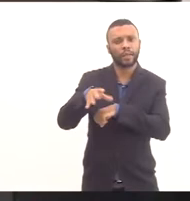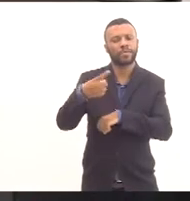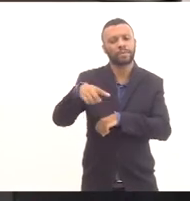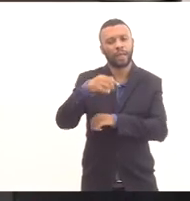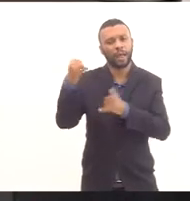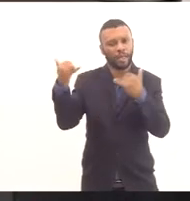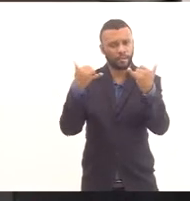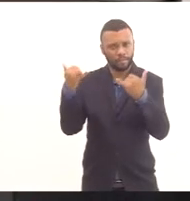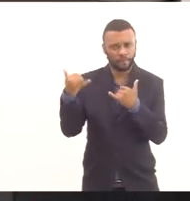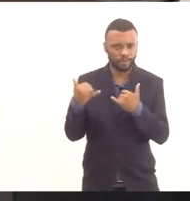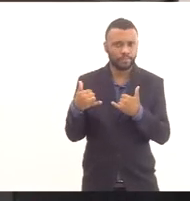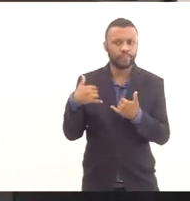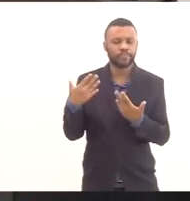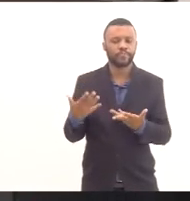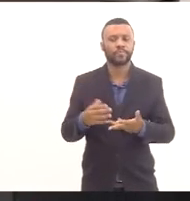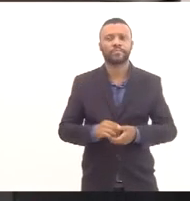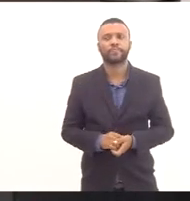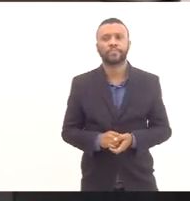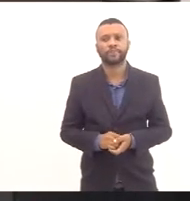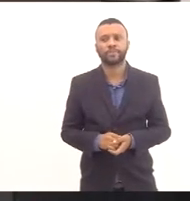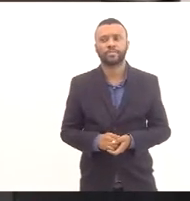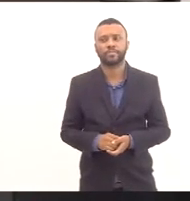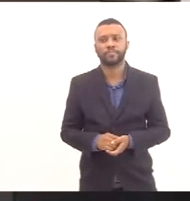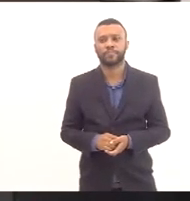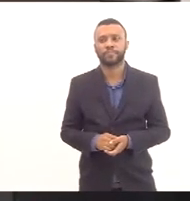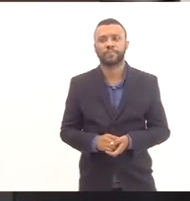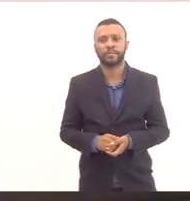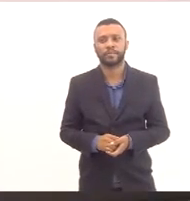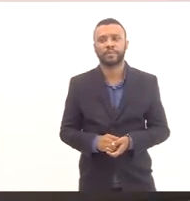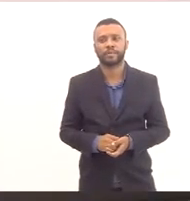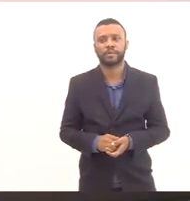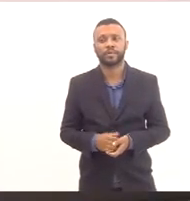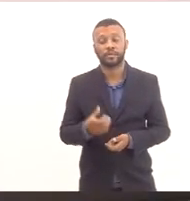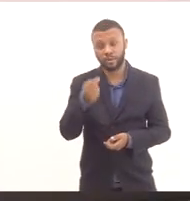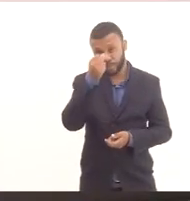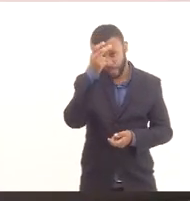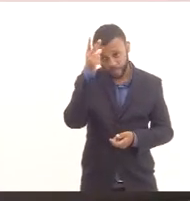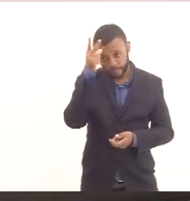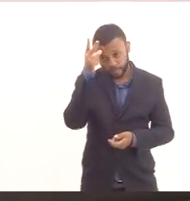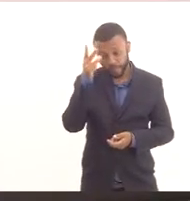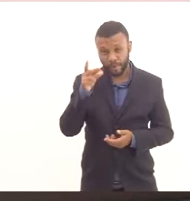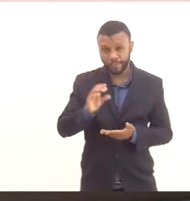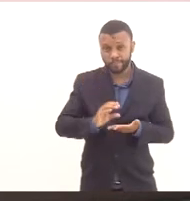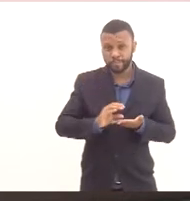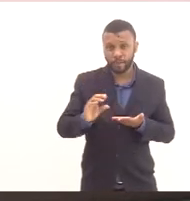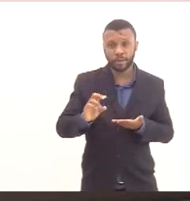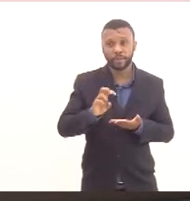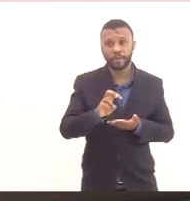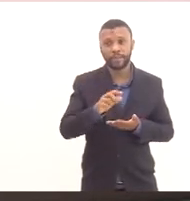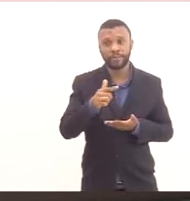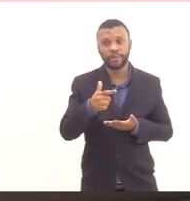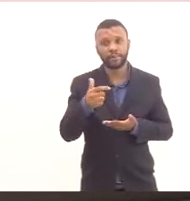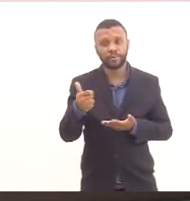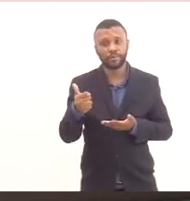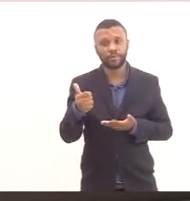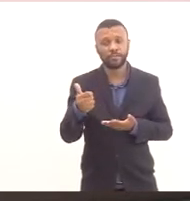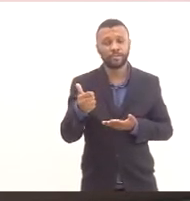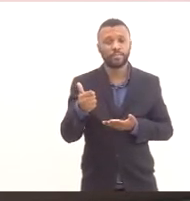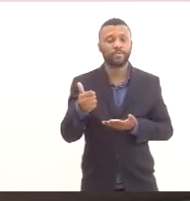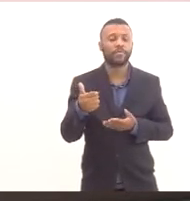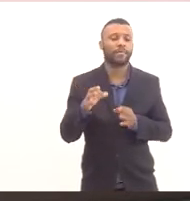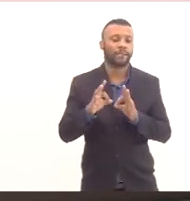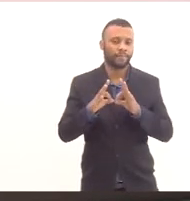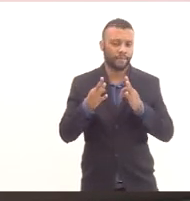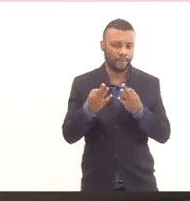que o Júlio mencionou a Doutora Luciana também e o município pagou 521 15